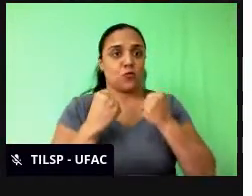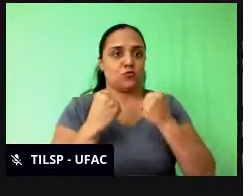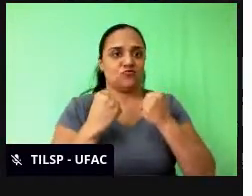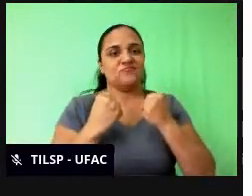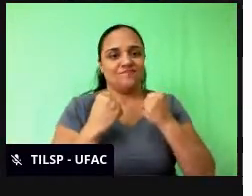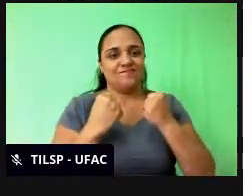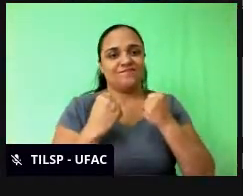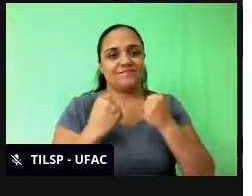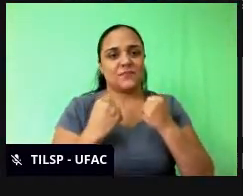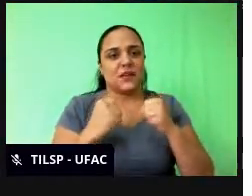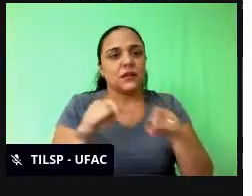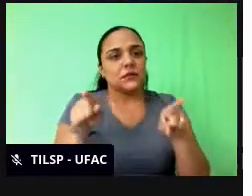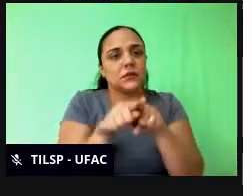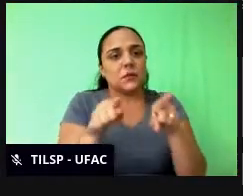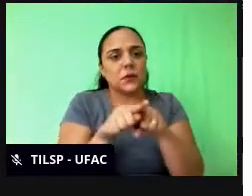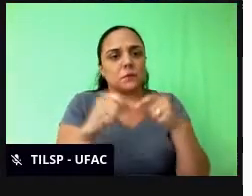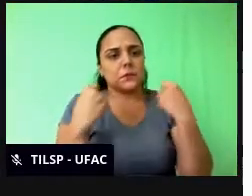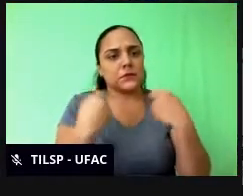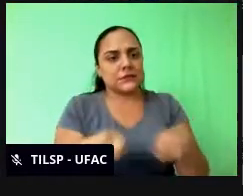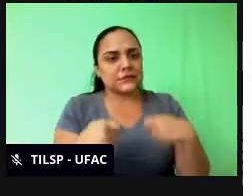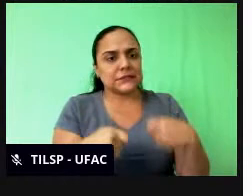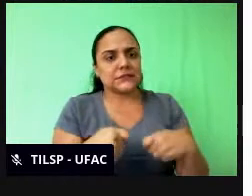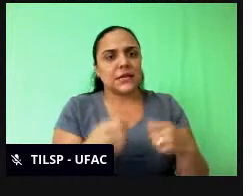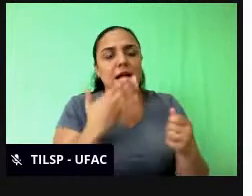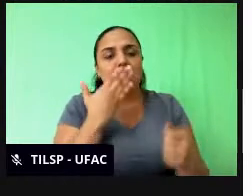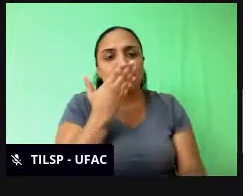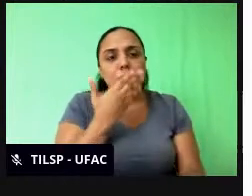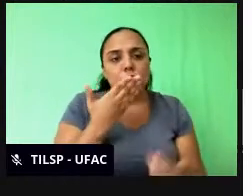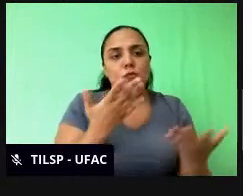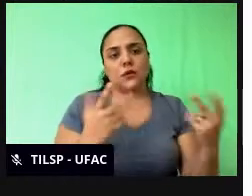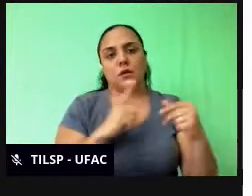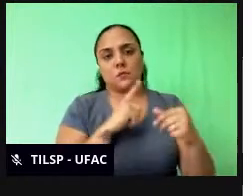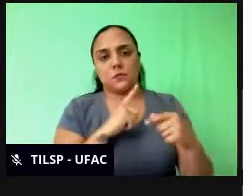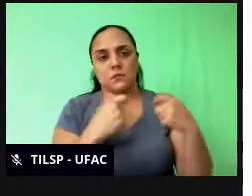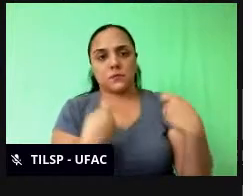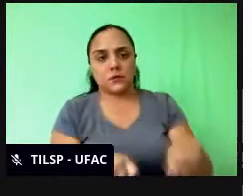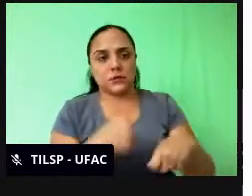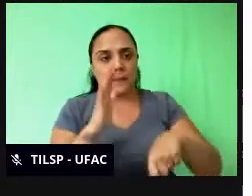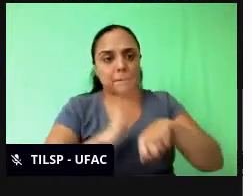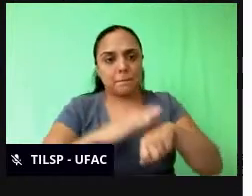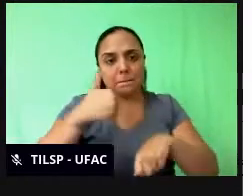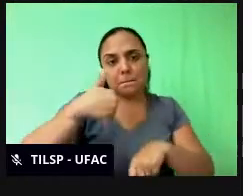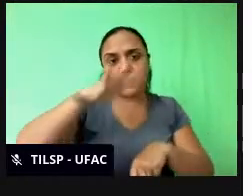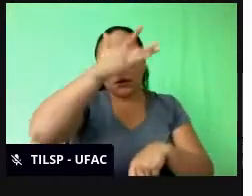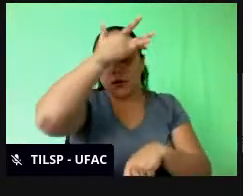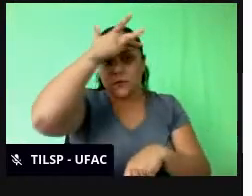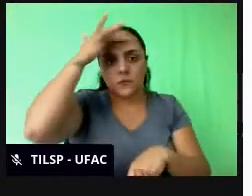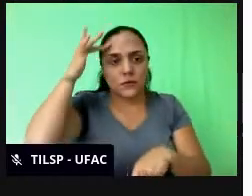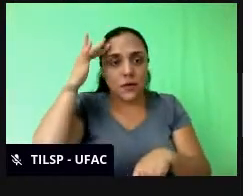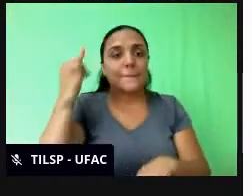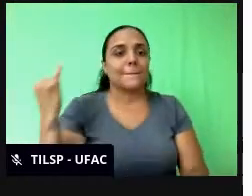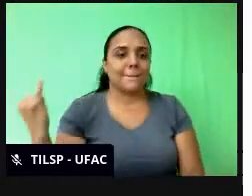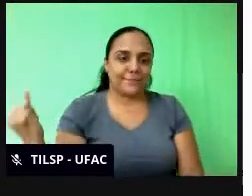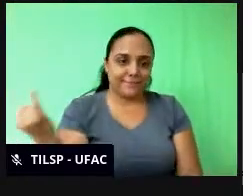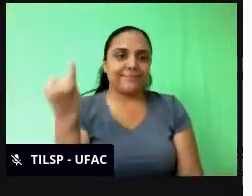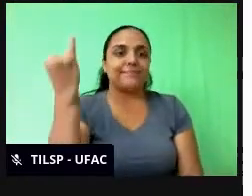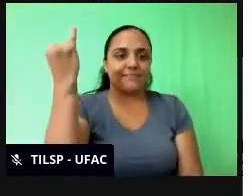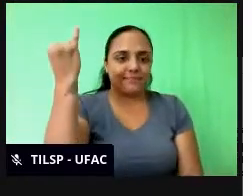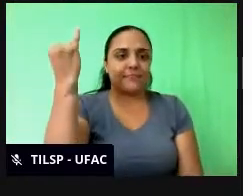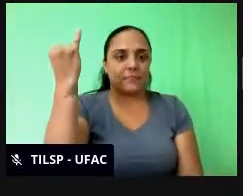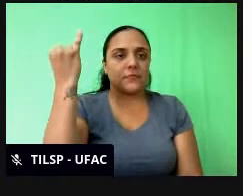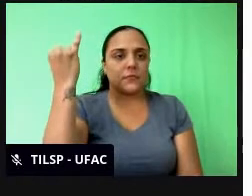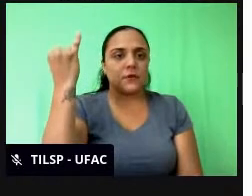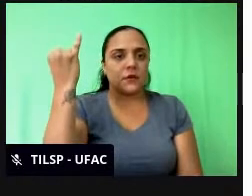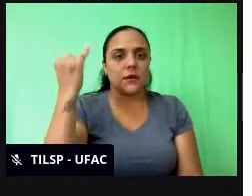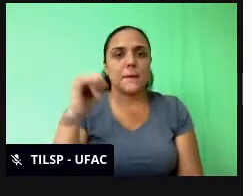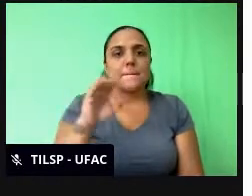para indivíduos veganos, a suplementação, para a maioria dos casos, ela é necessária, principalmente a